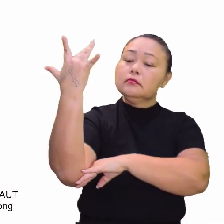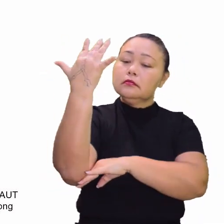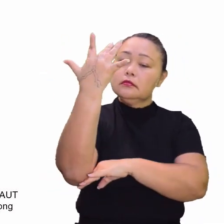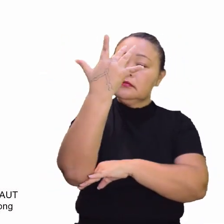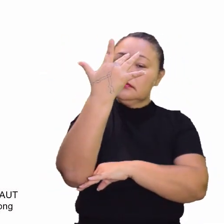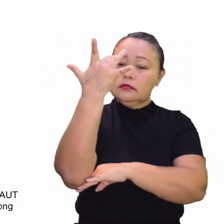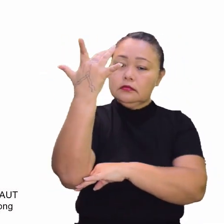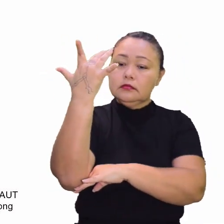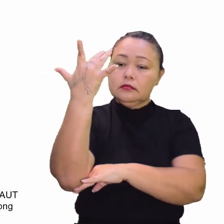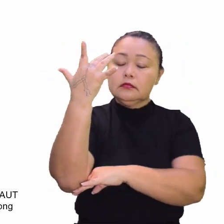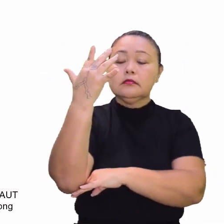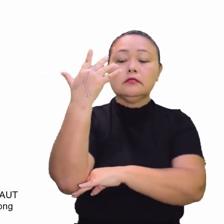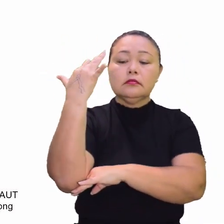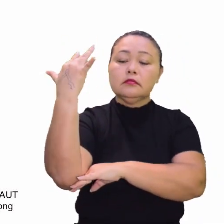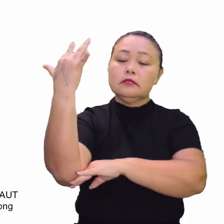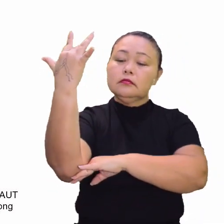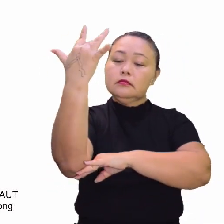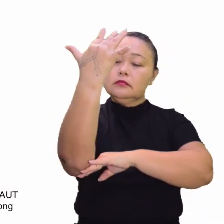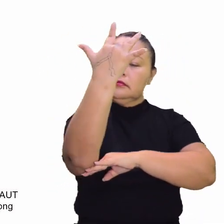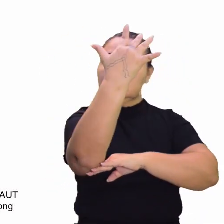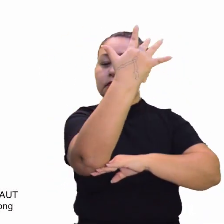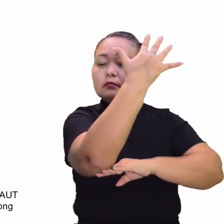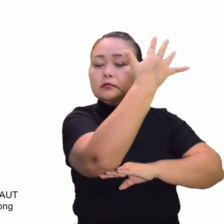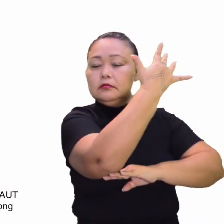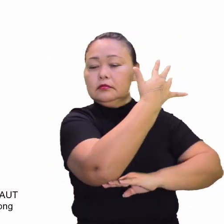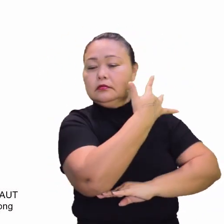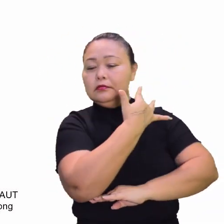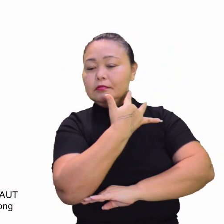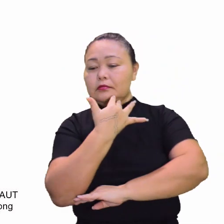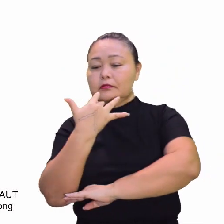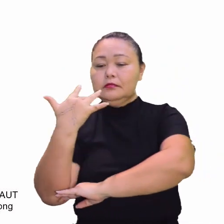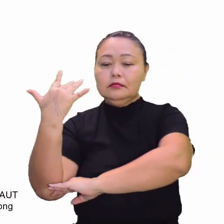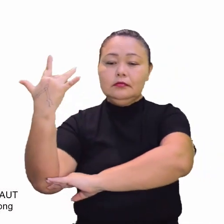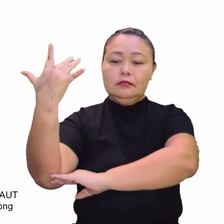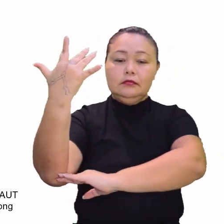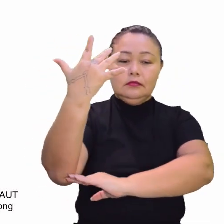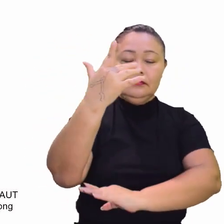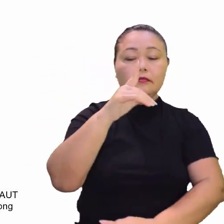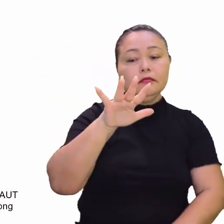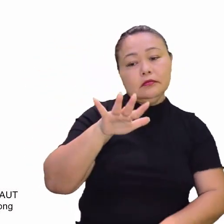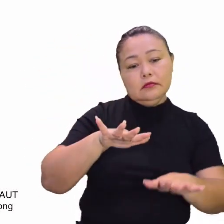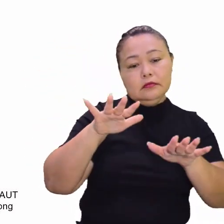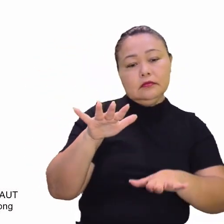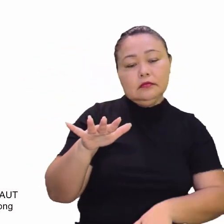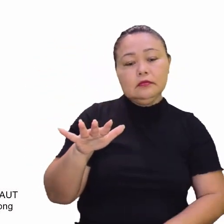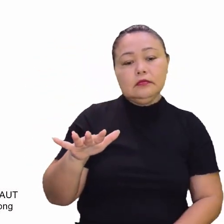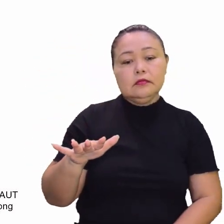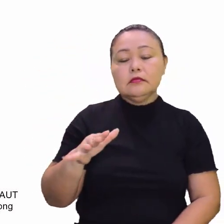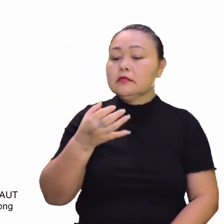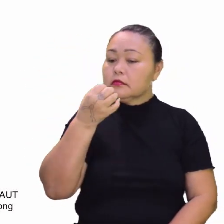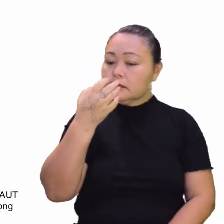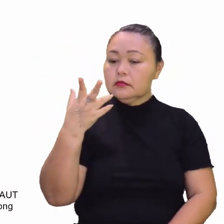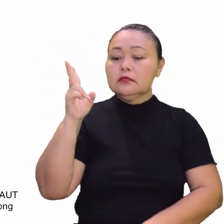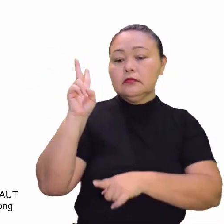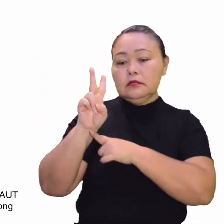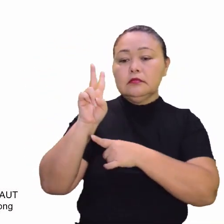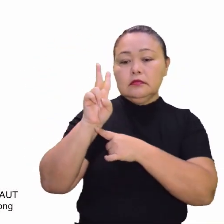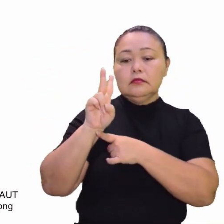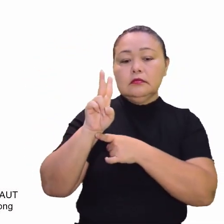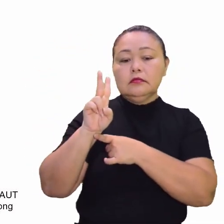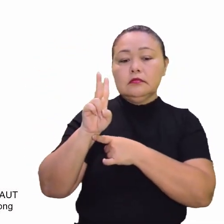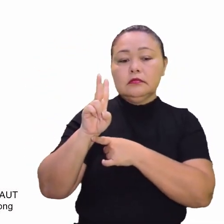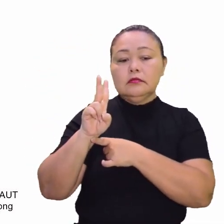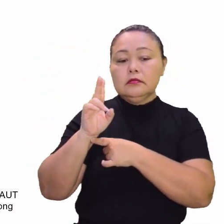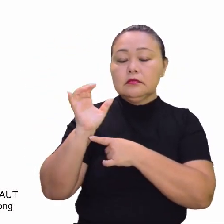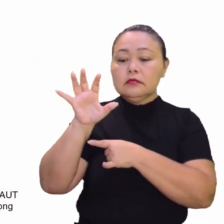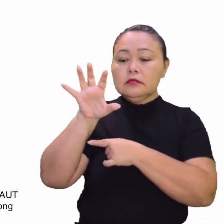florestal. Ok? Então, nós temos uma parte consideravelmente bem conservada,